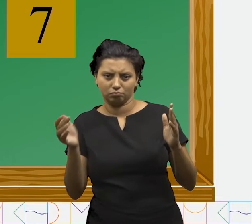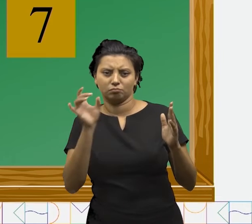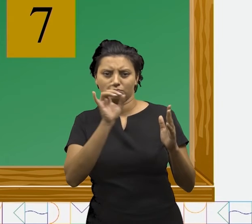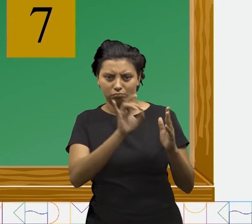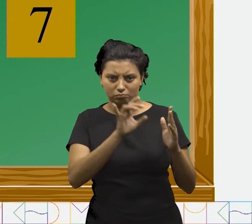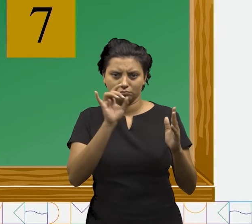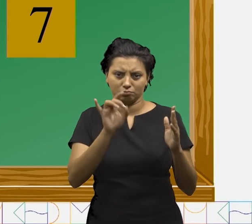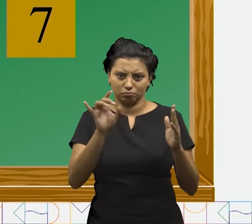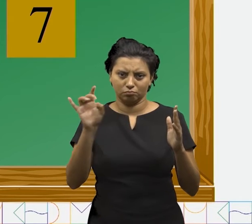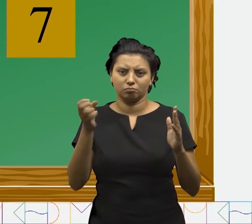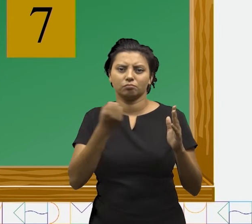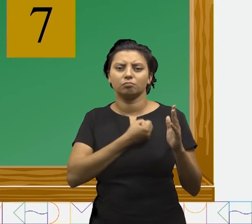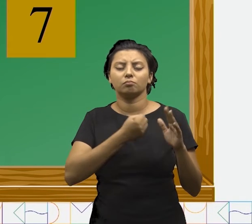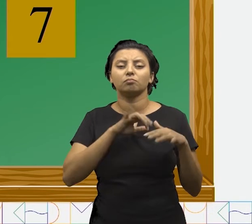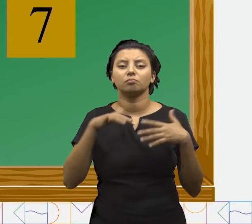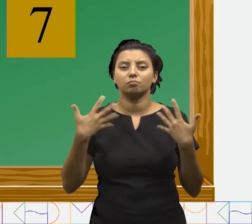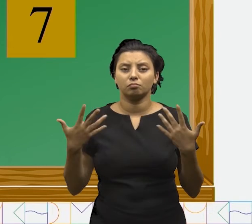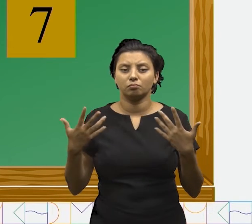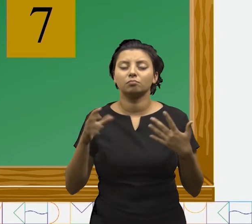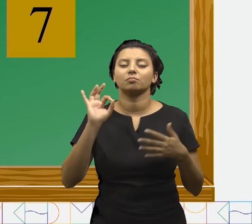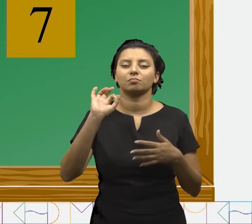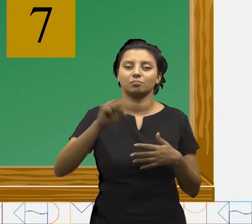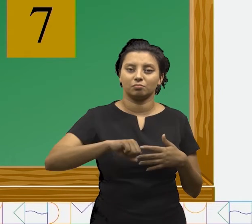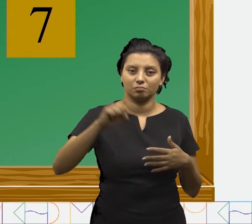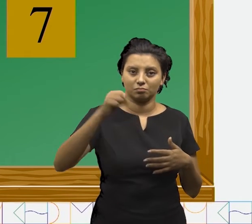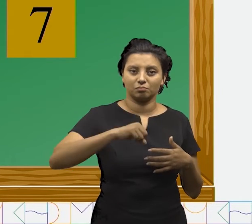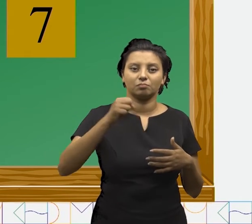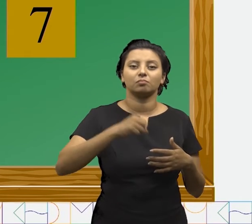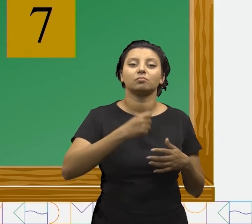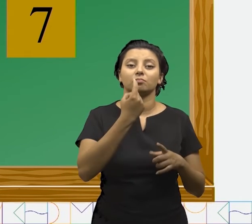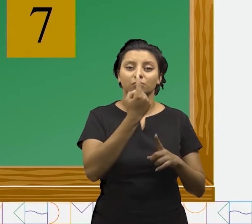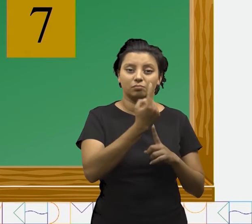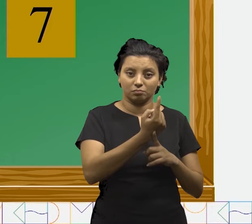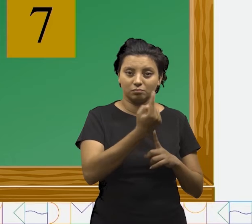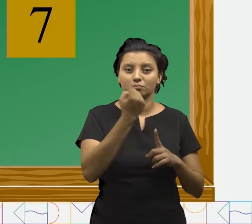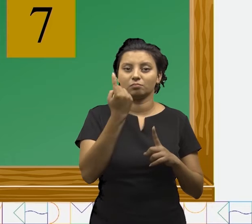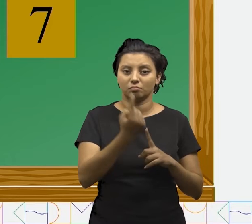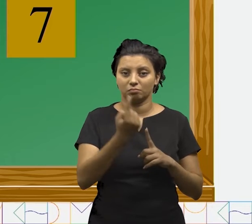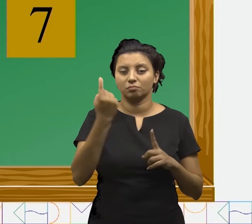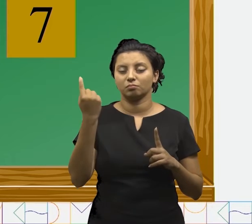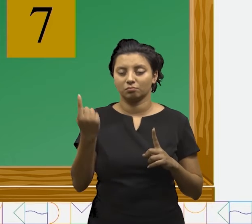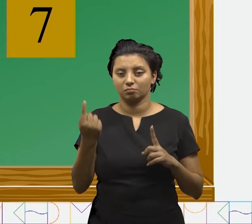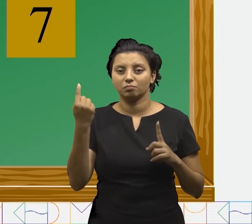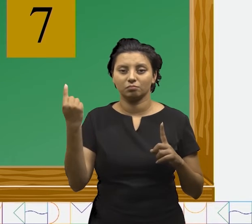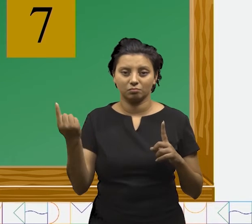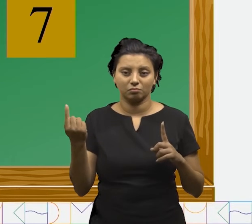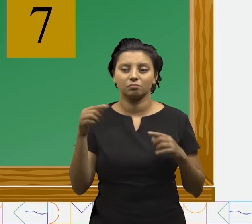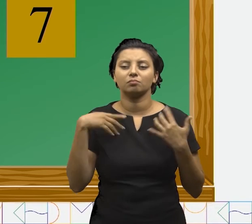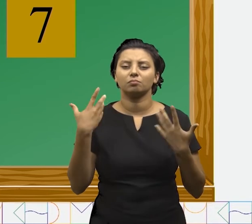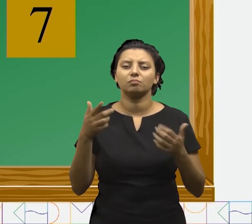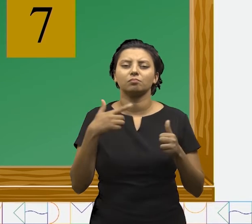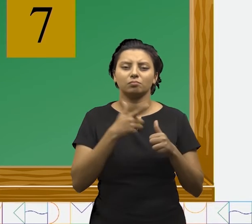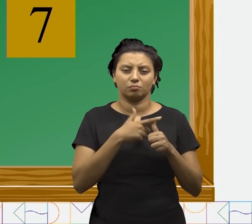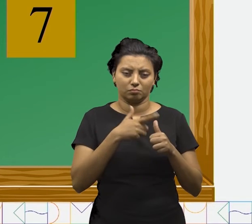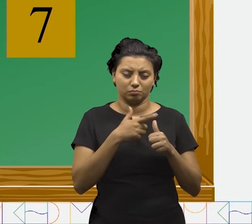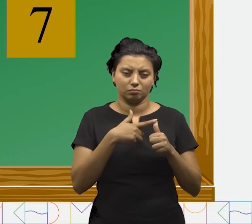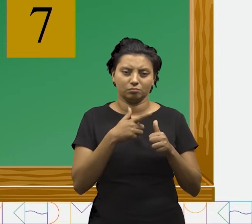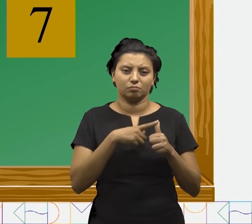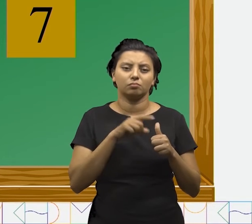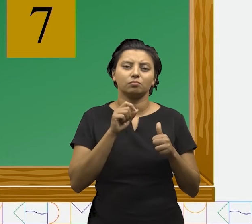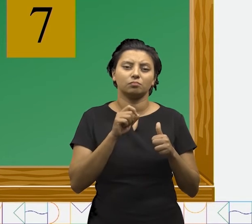em cada número é qual? Sim, é de 1 em 1. Então, o primeiro